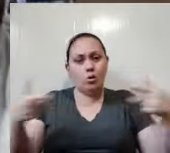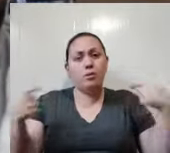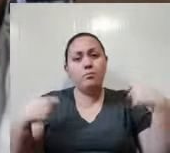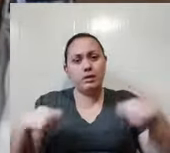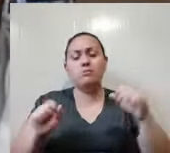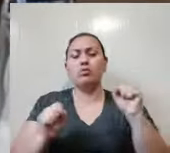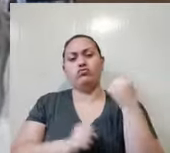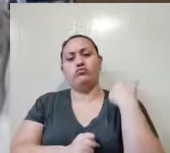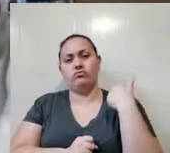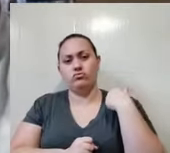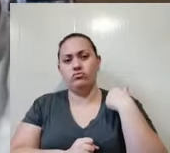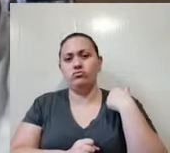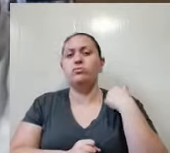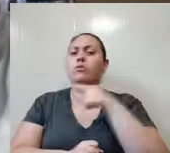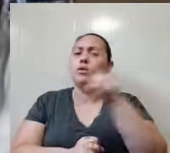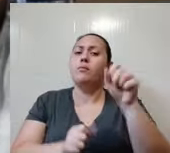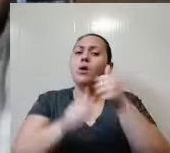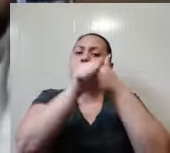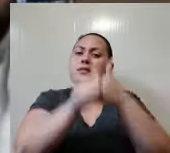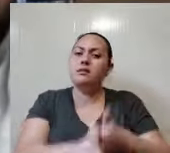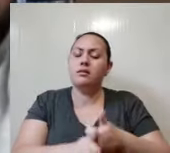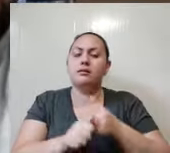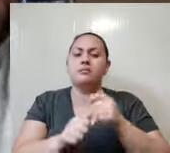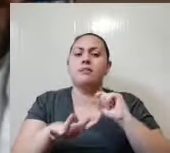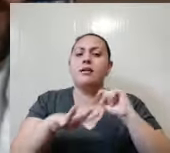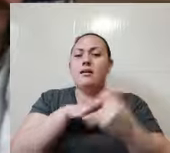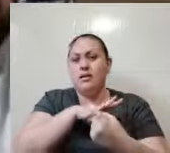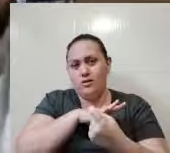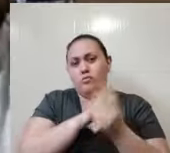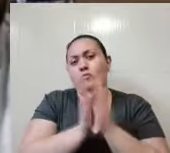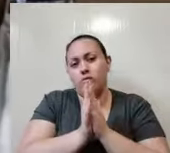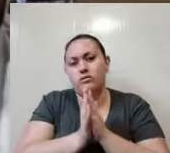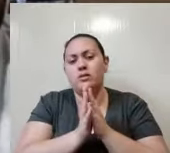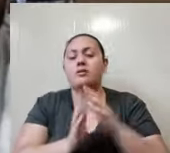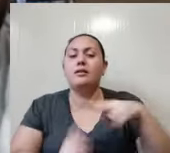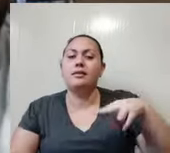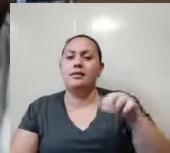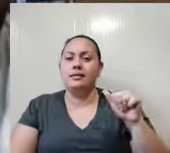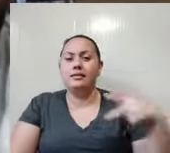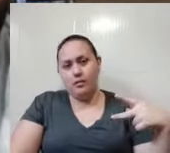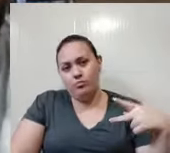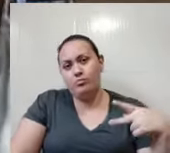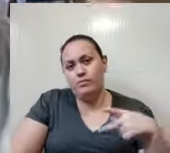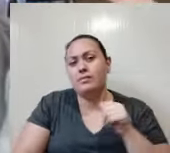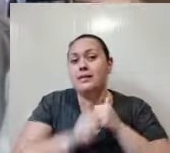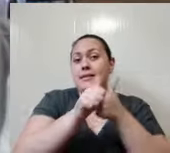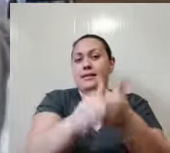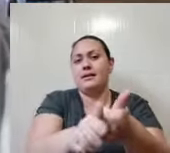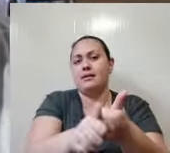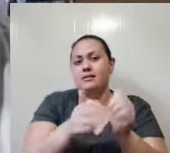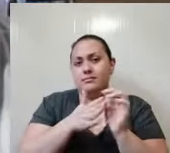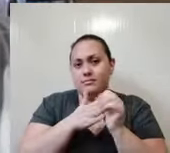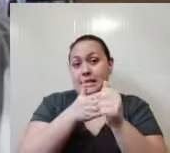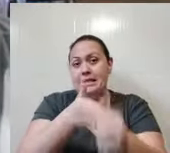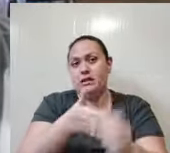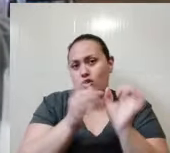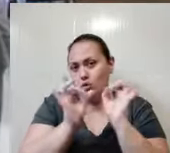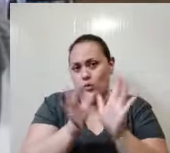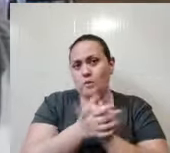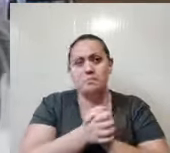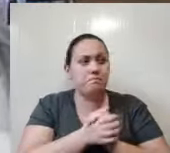à disposição e qualquer coisa também, vocês podem seguir a gente nas redes sociais, por favor, se não sigam o NAP,